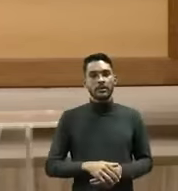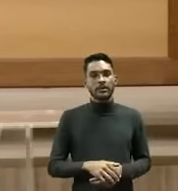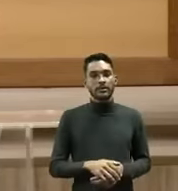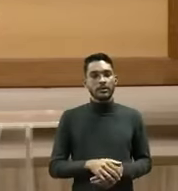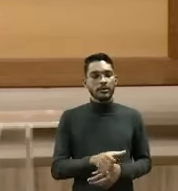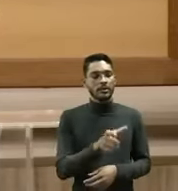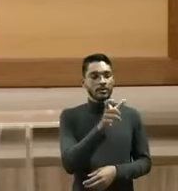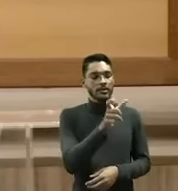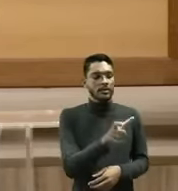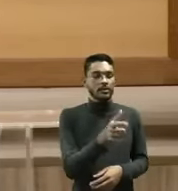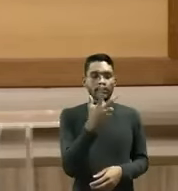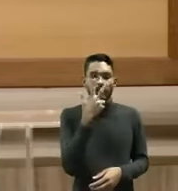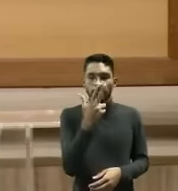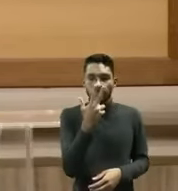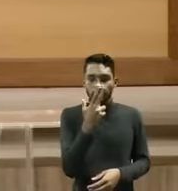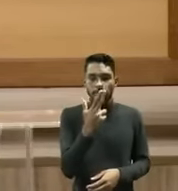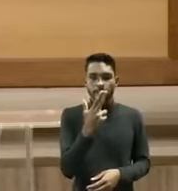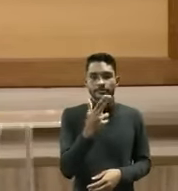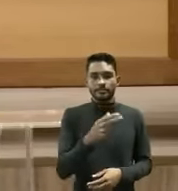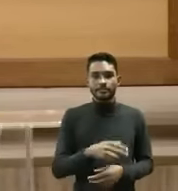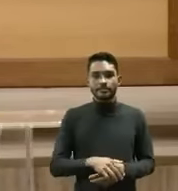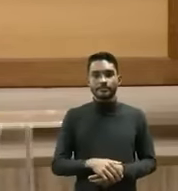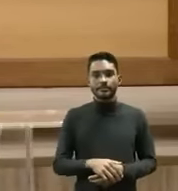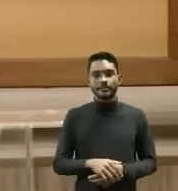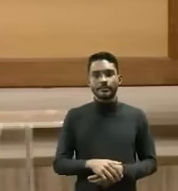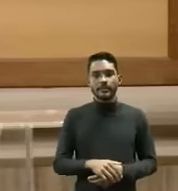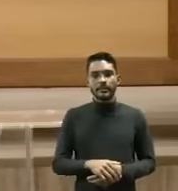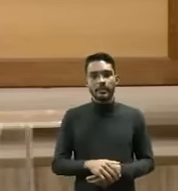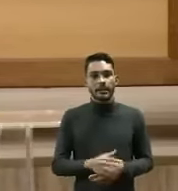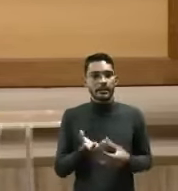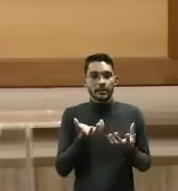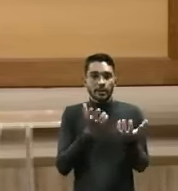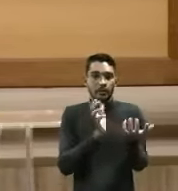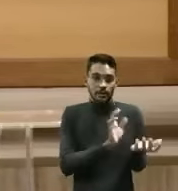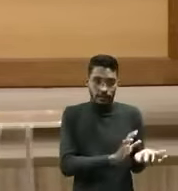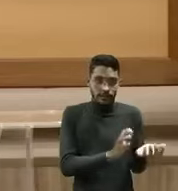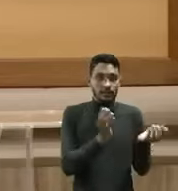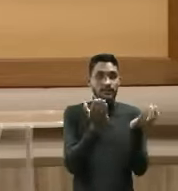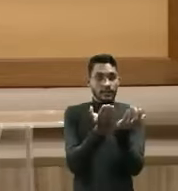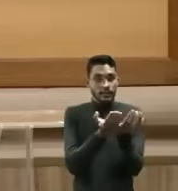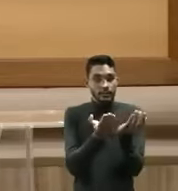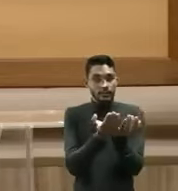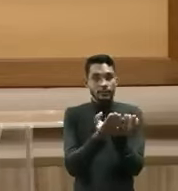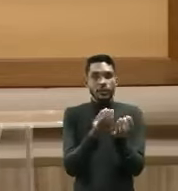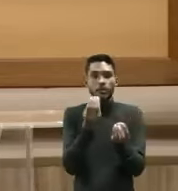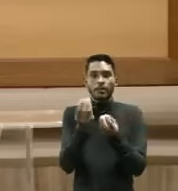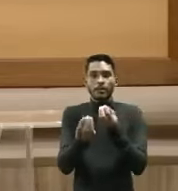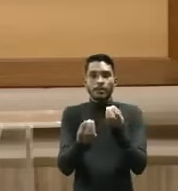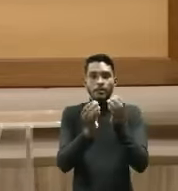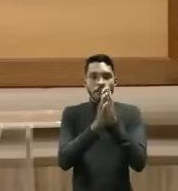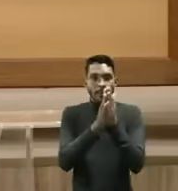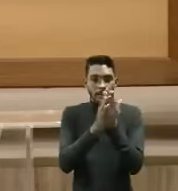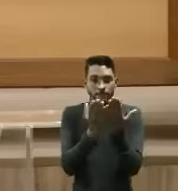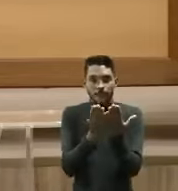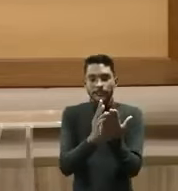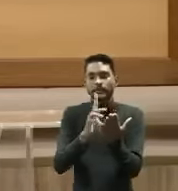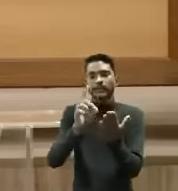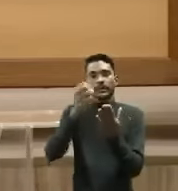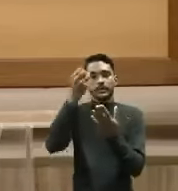pensa E aí na verdade ele não quer ser crente como a Bíblia vocês se lembram que quando Deus encontrou Jesus encontrou